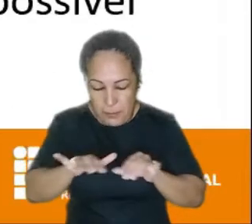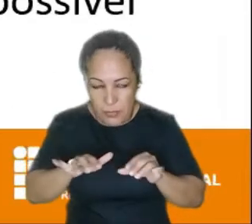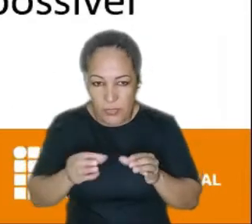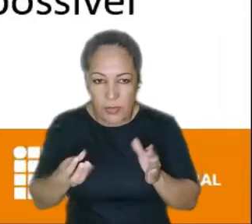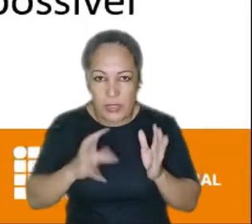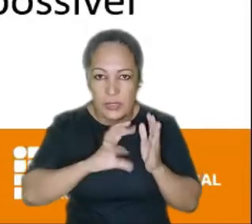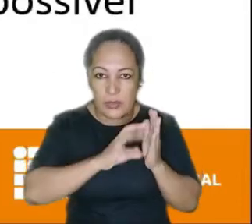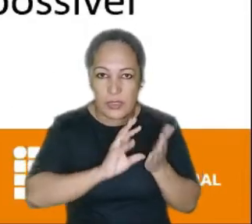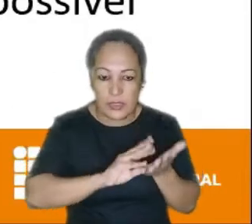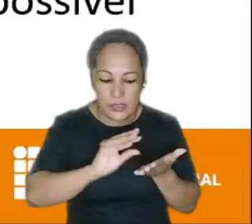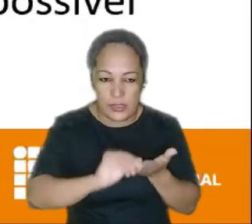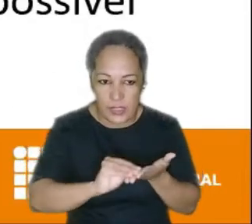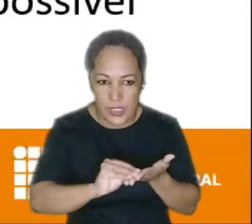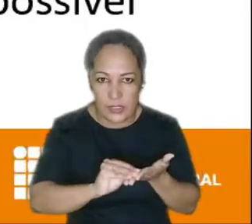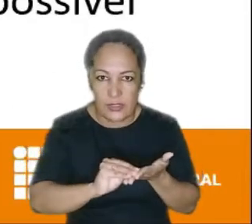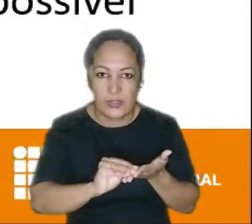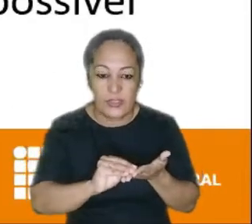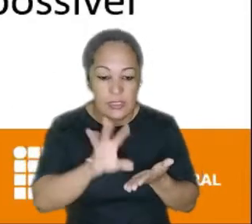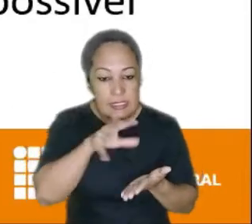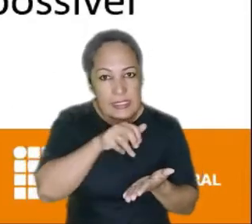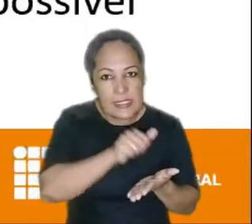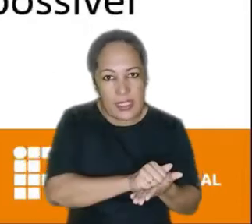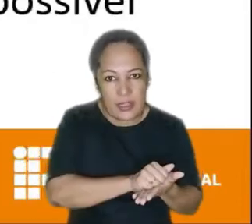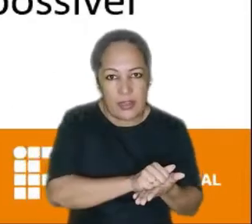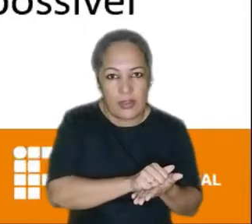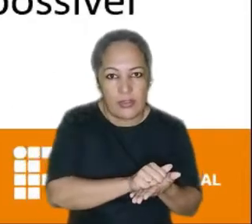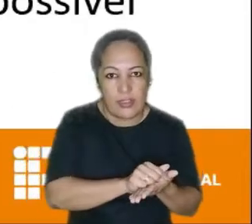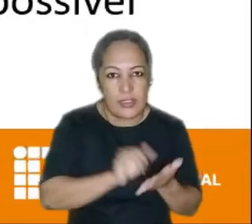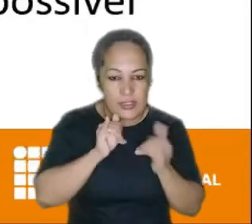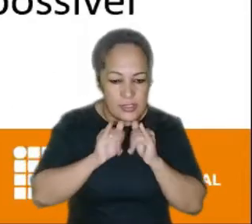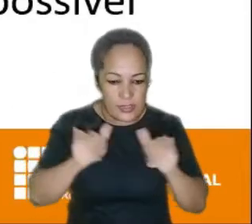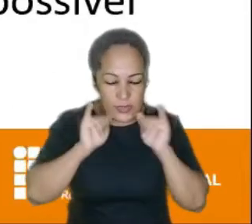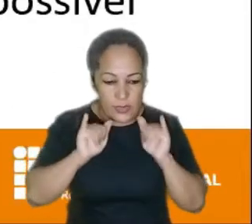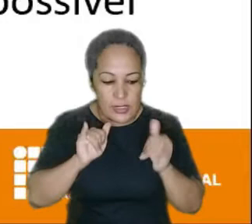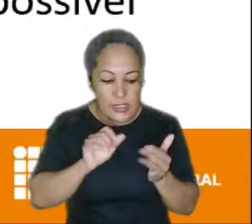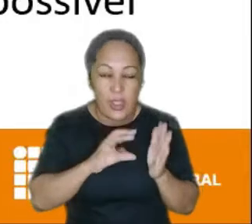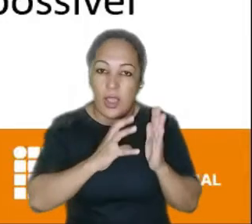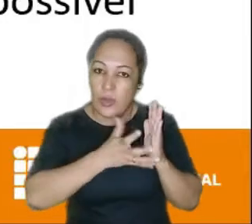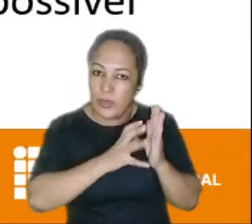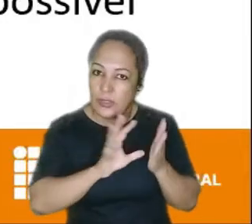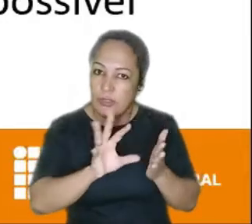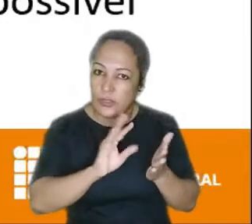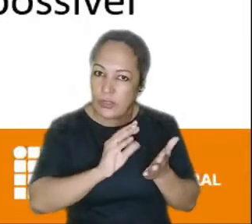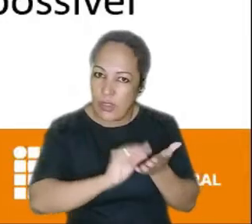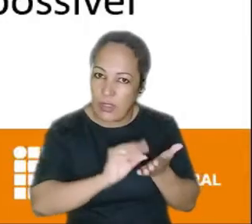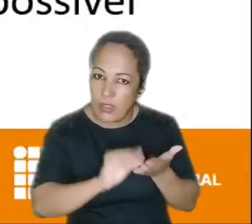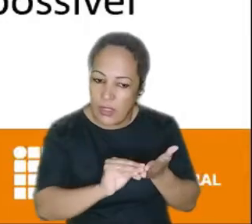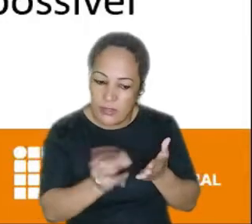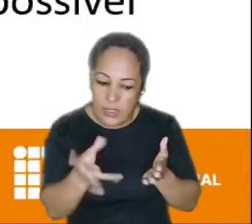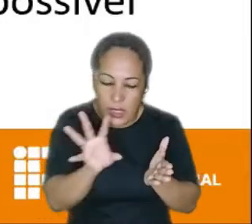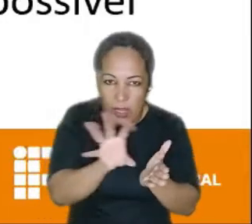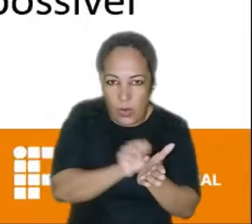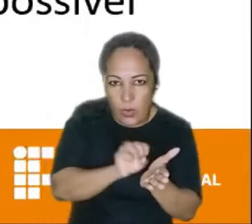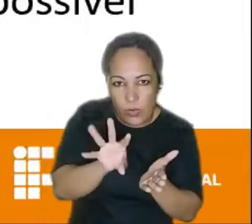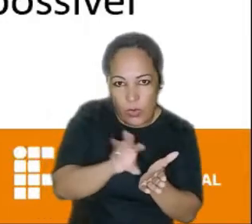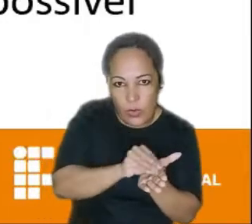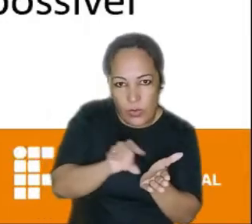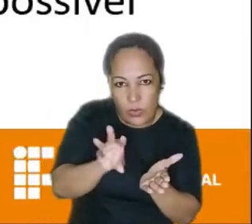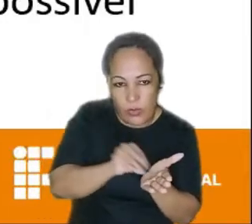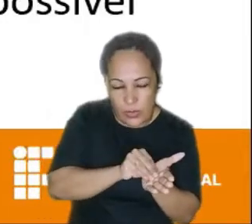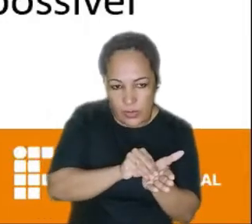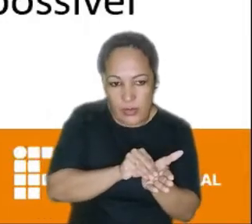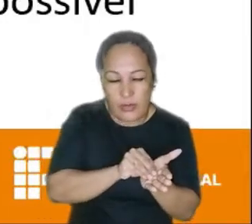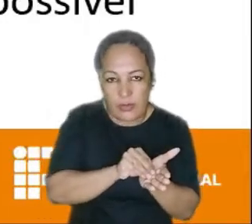dados, salva esses dados aí para mim. E aí o banco de dados que vai realizar uma transação, vai realizar um comando SQL, comando de